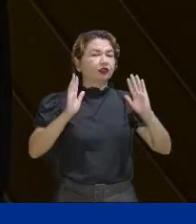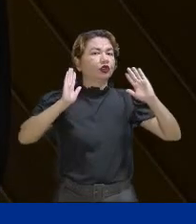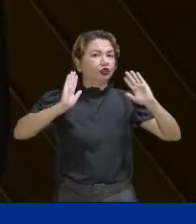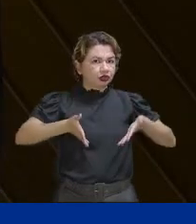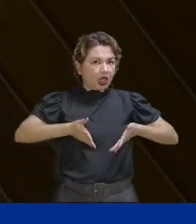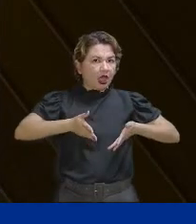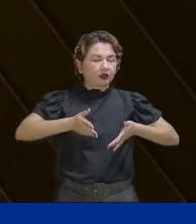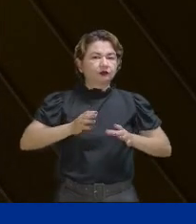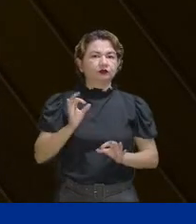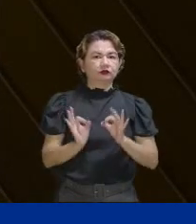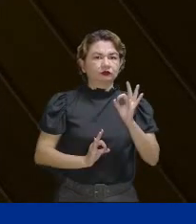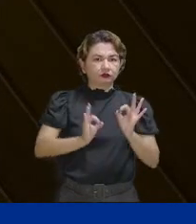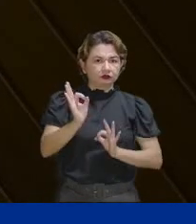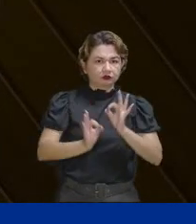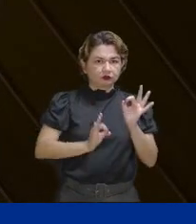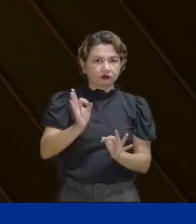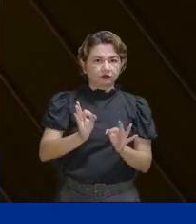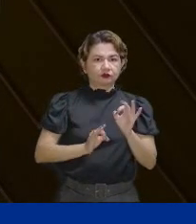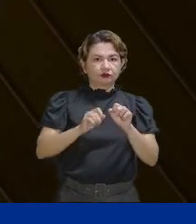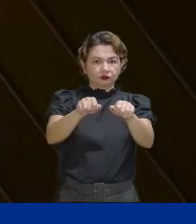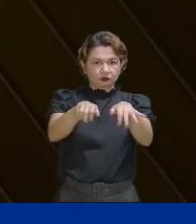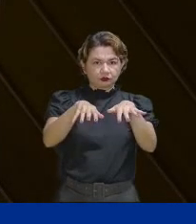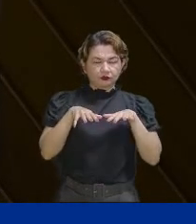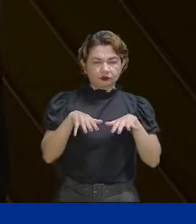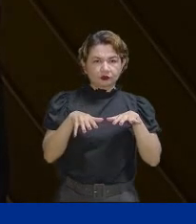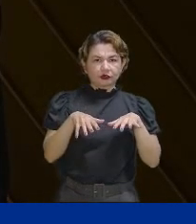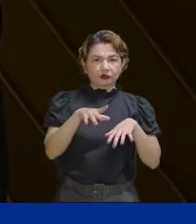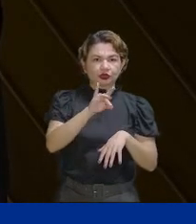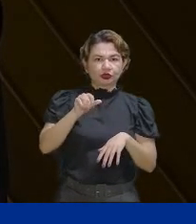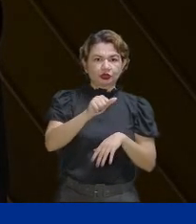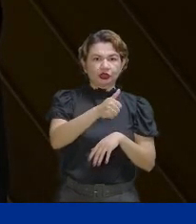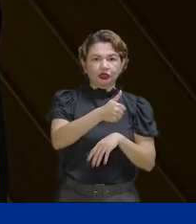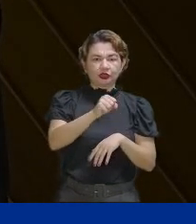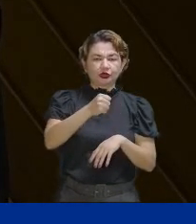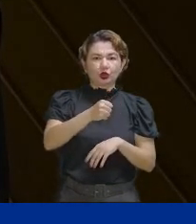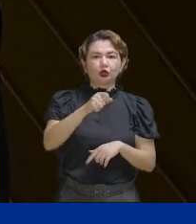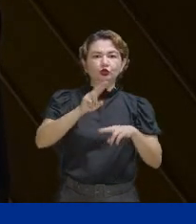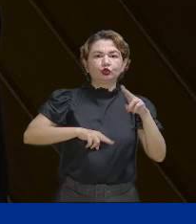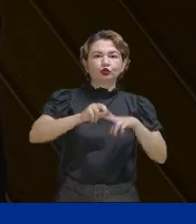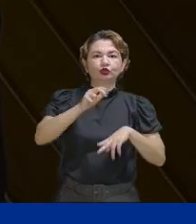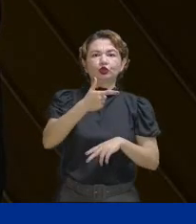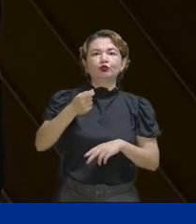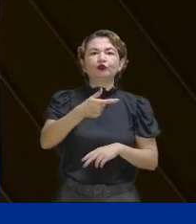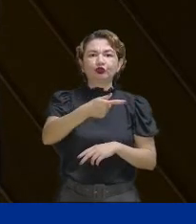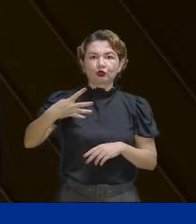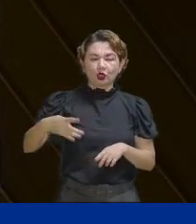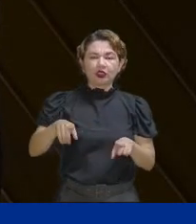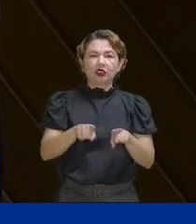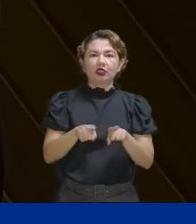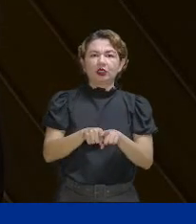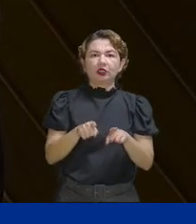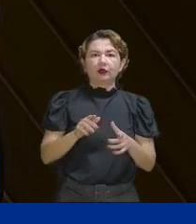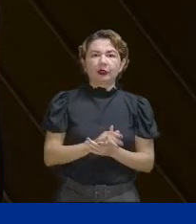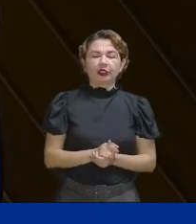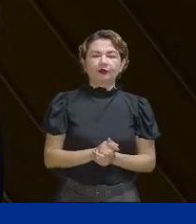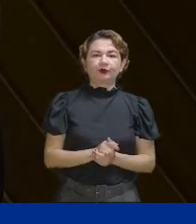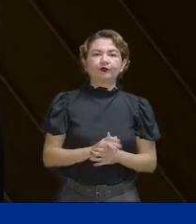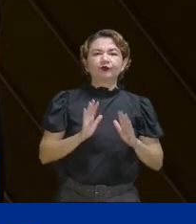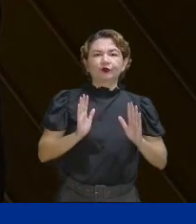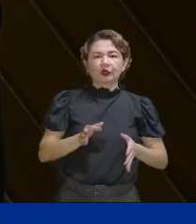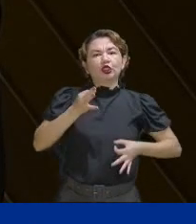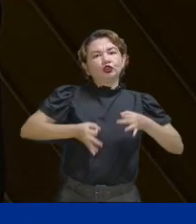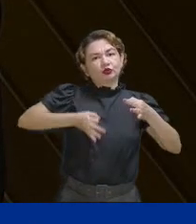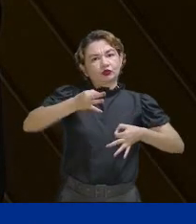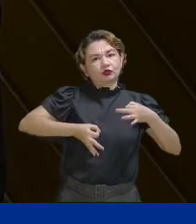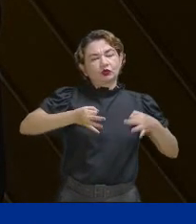já foi articulado na sessão jurisdicional de 18 de junho de 2024, bem como nas sessões em que foram